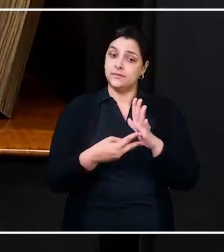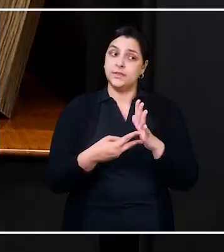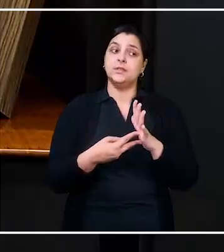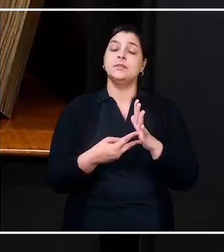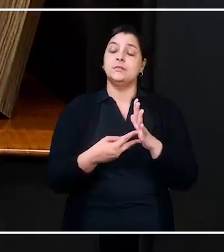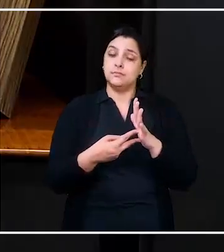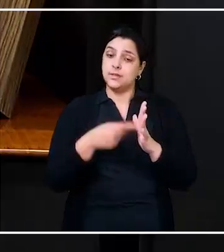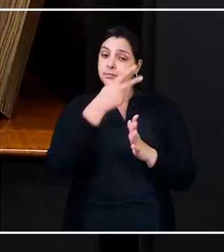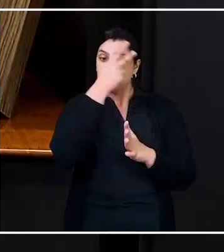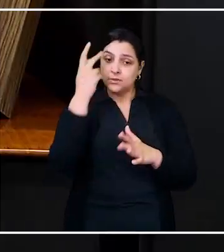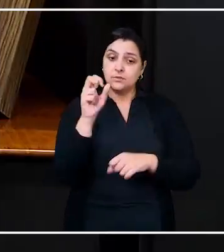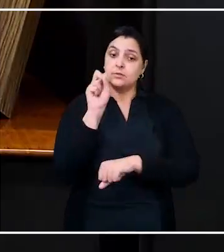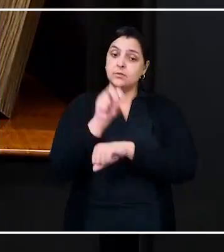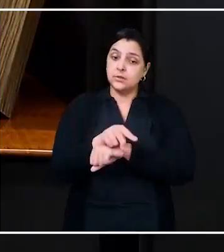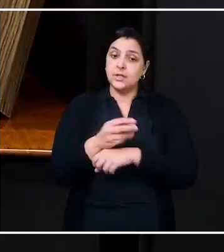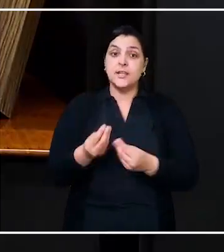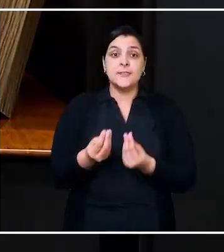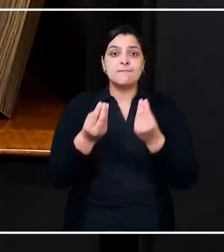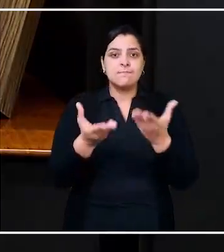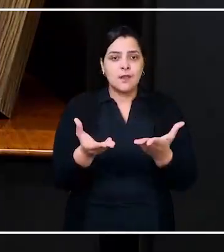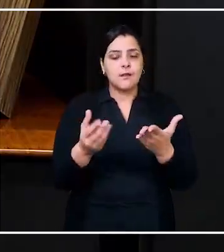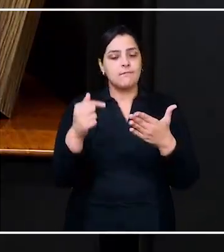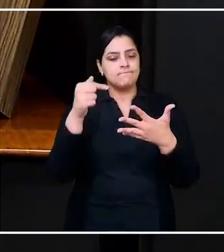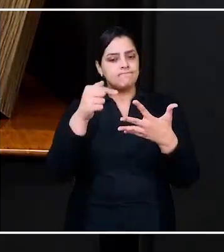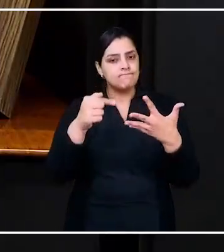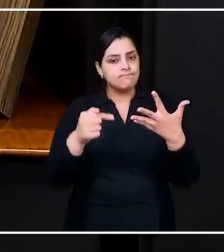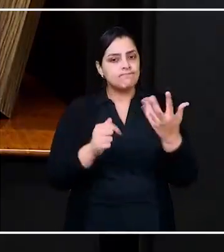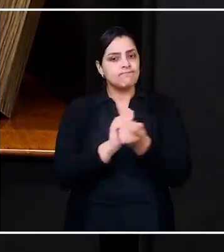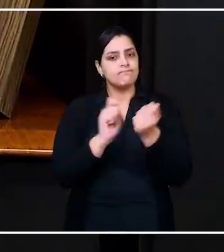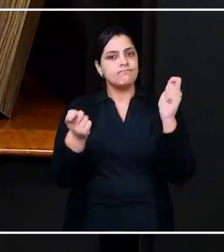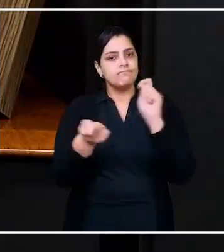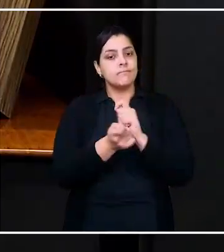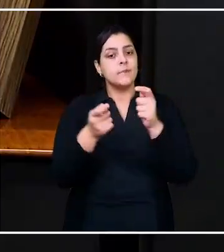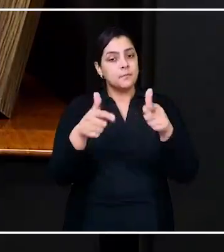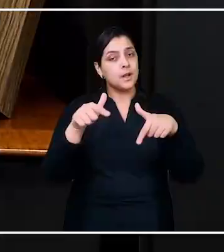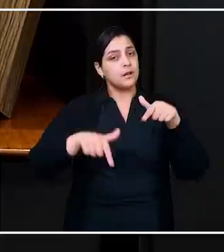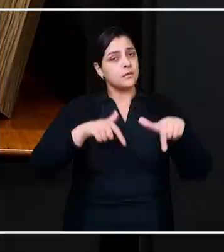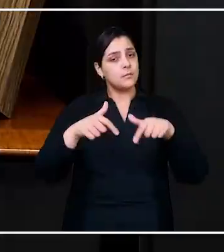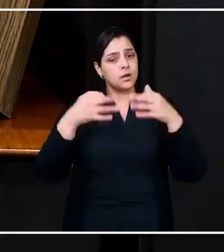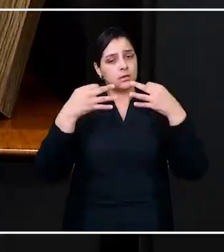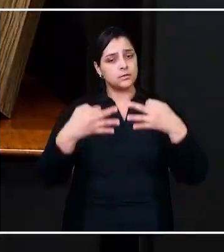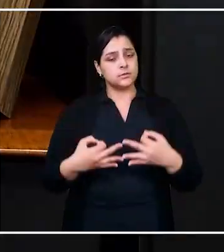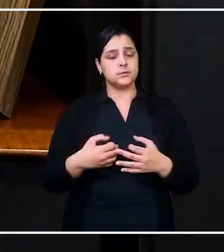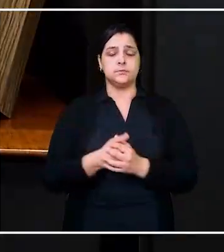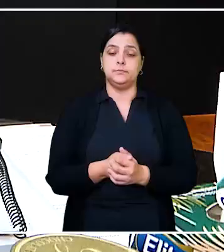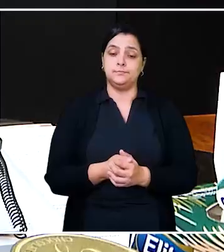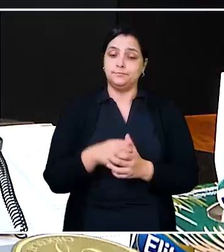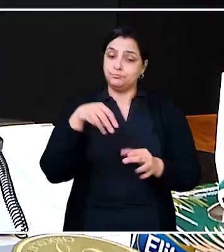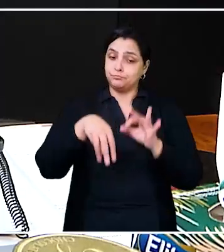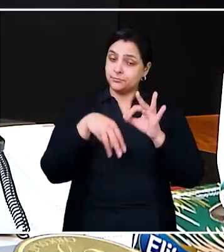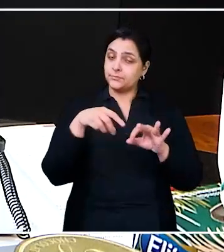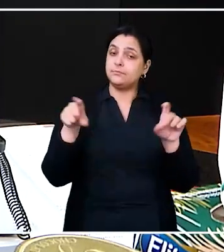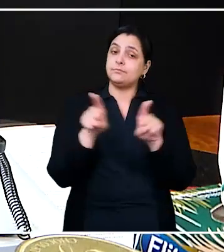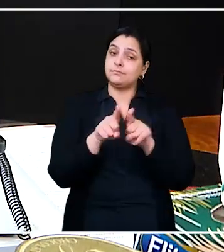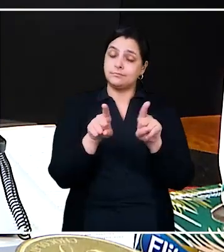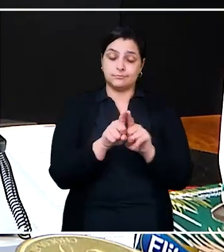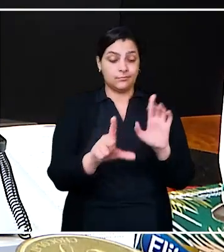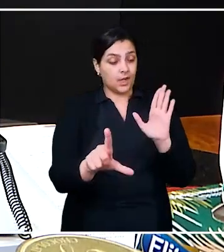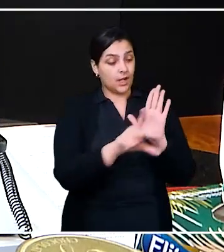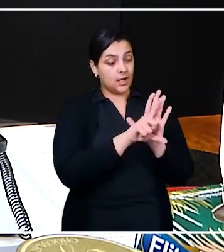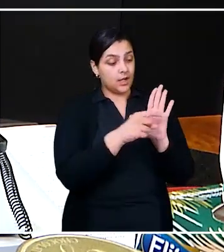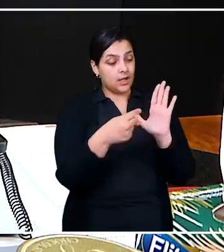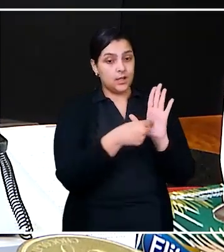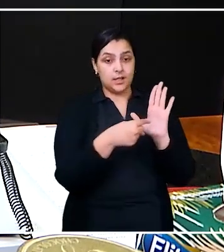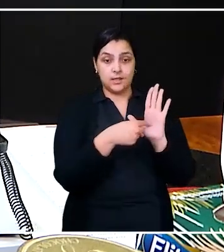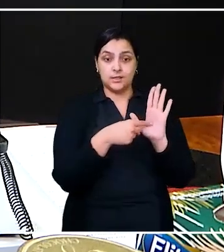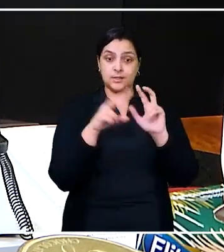inclusão significa dizer o seguinte colocar a pessoa para trabalhar e fornecer os meios necessários para Que ela possa exercer o seu direito ao trabalho o ministro destaca que